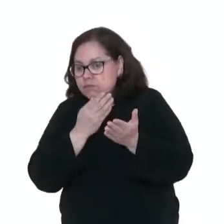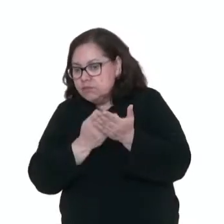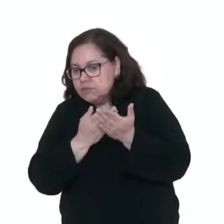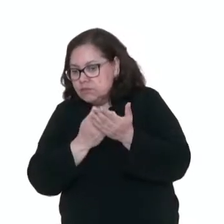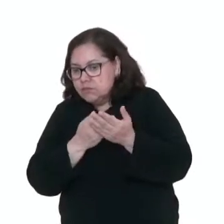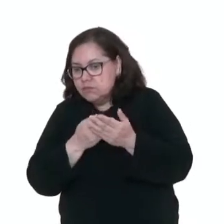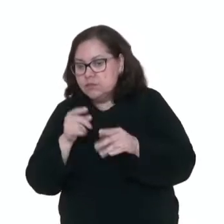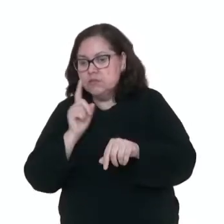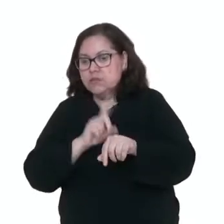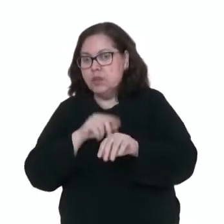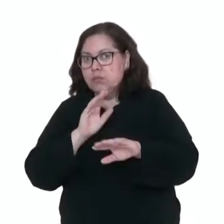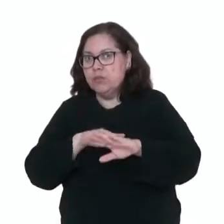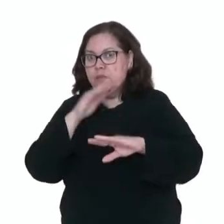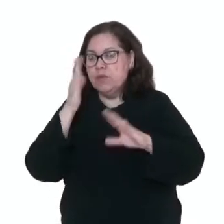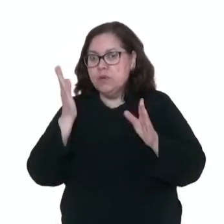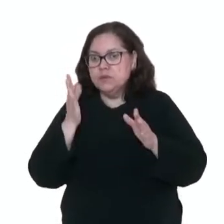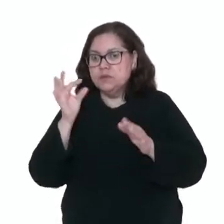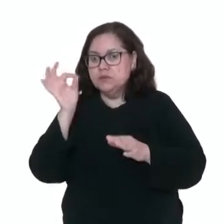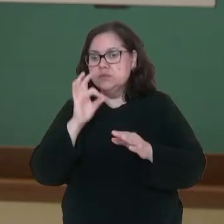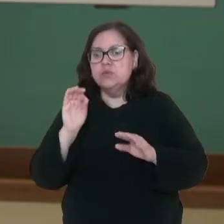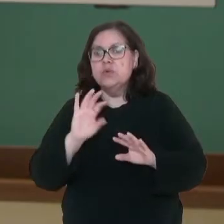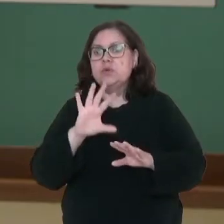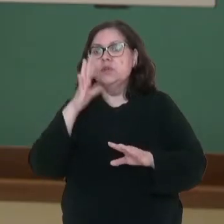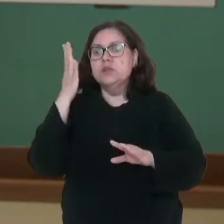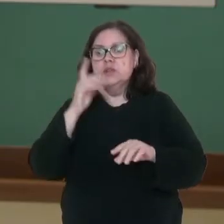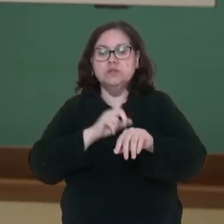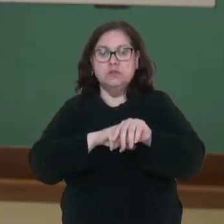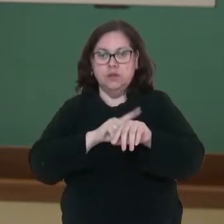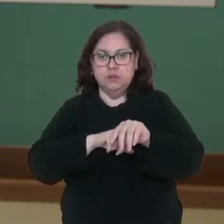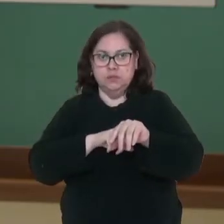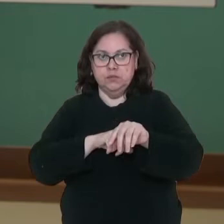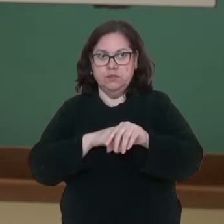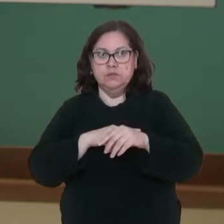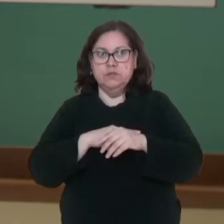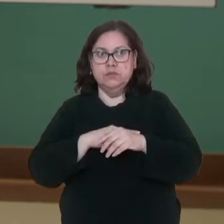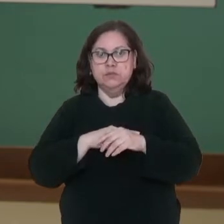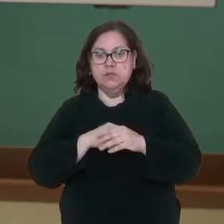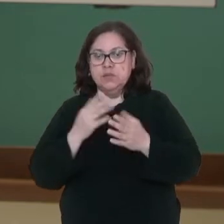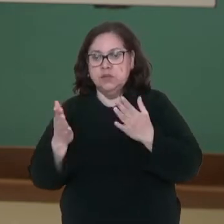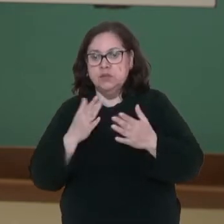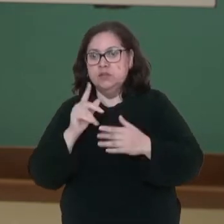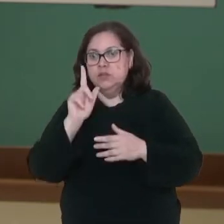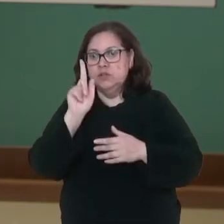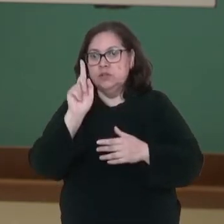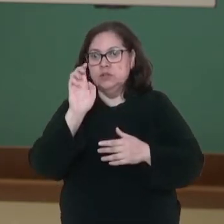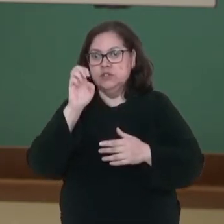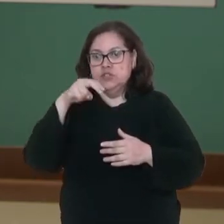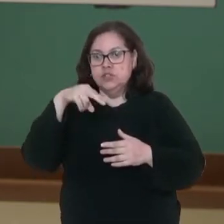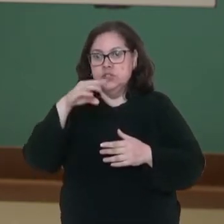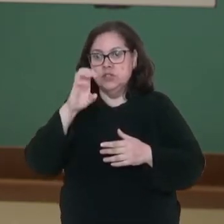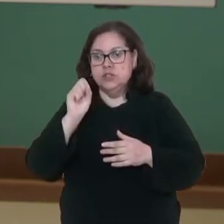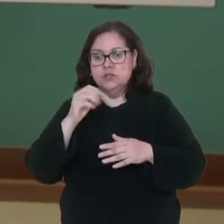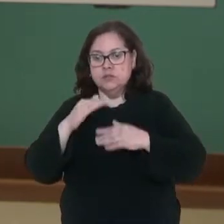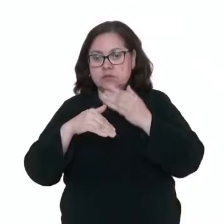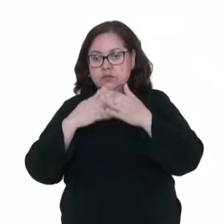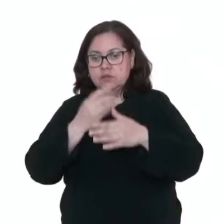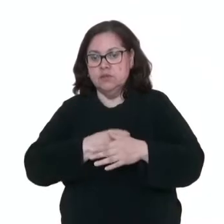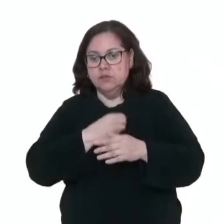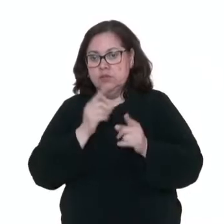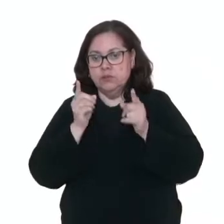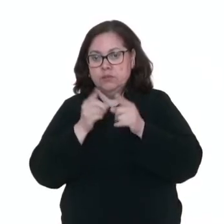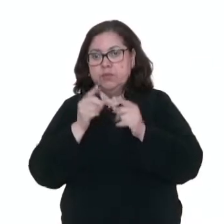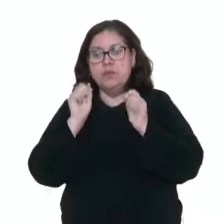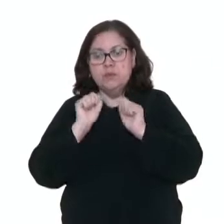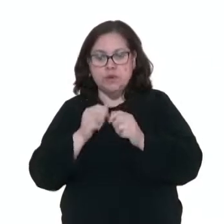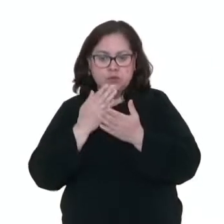ou mais, especificamente os efeitos do tempo, tá? Relacionando aos genes. Isso porque o ciclo de vida delas é tão curto que